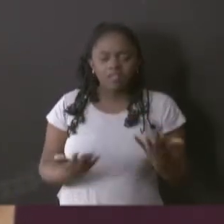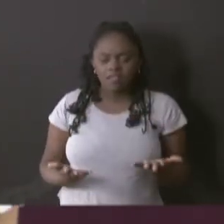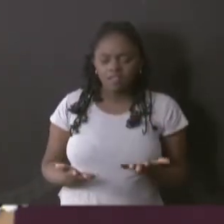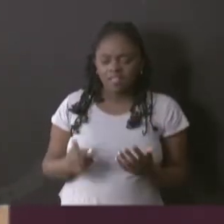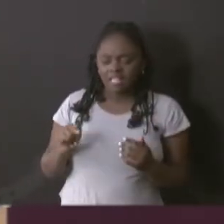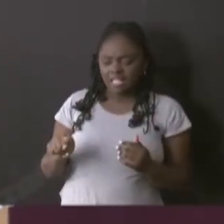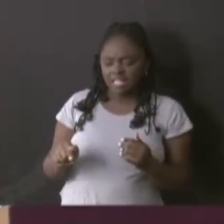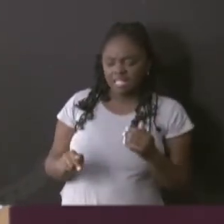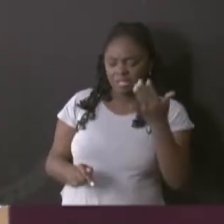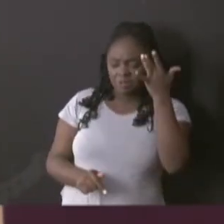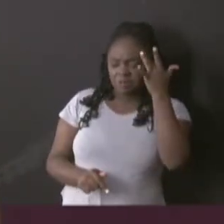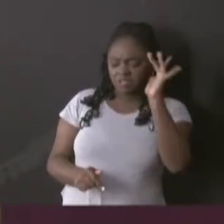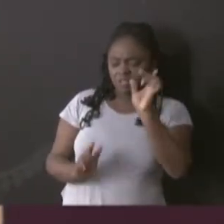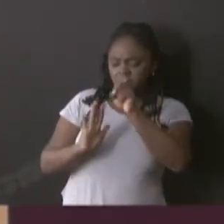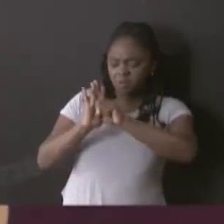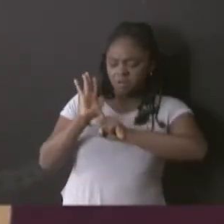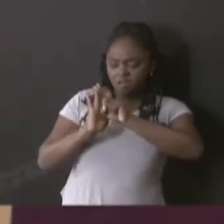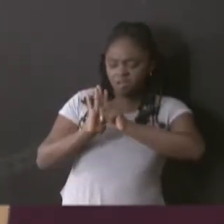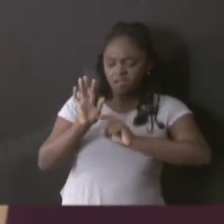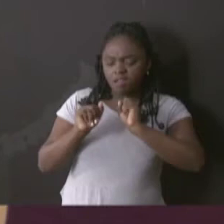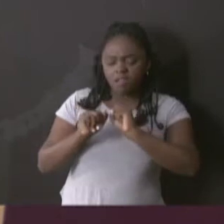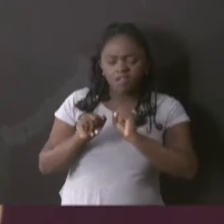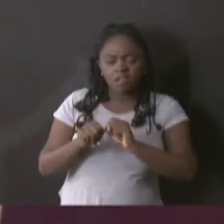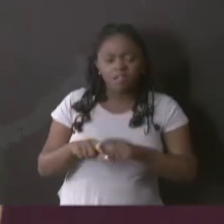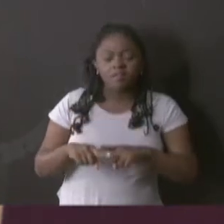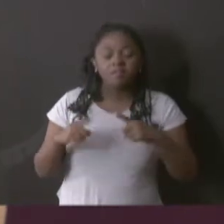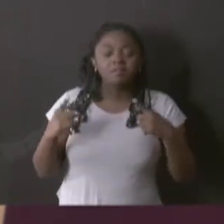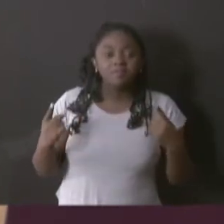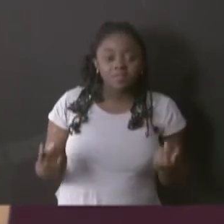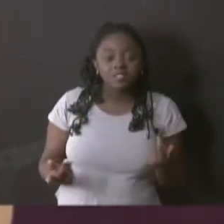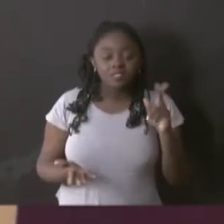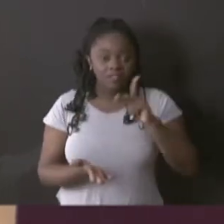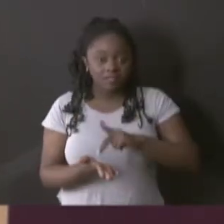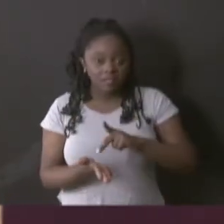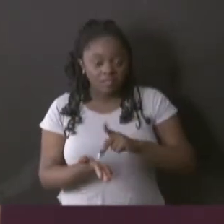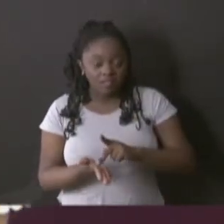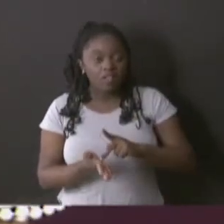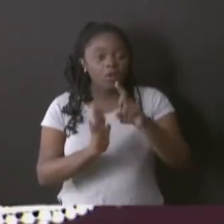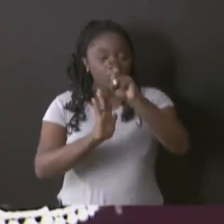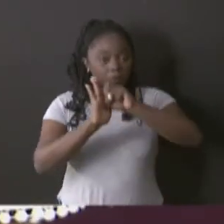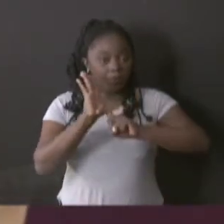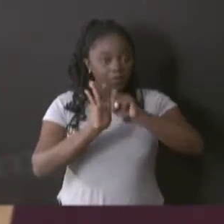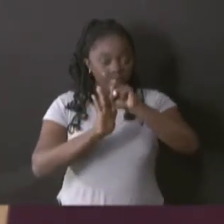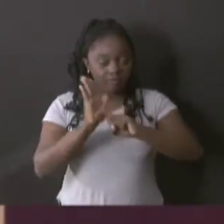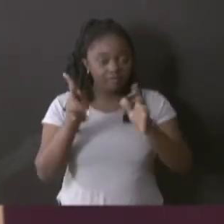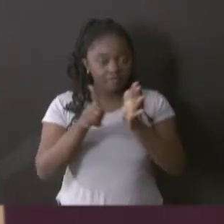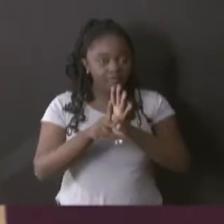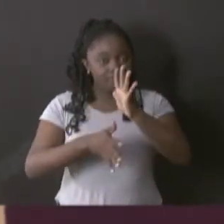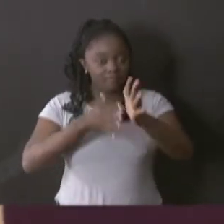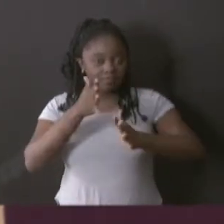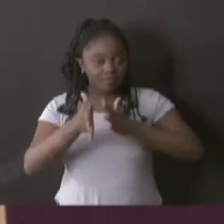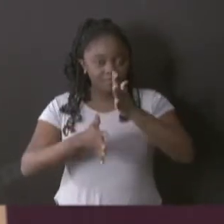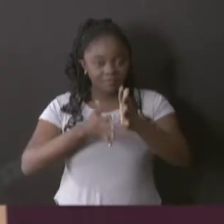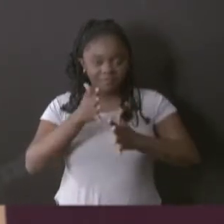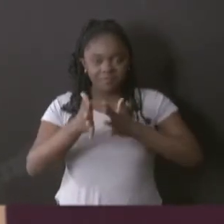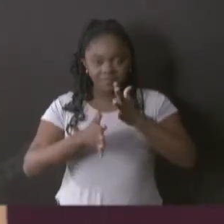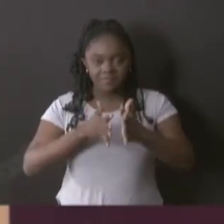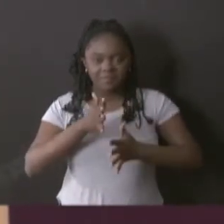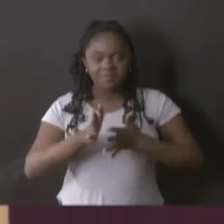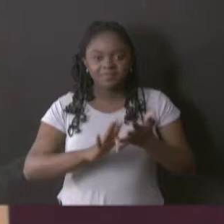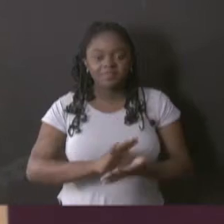não sabe construir um texto, mas na verdade ele está construindo um texto em Libras, que seria falado, ele está colocando no papel.